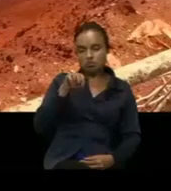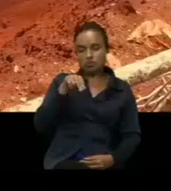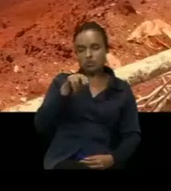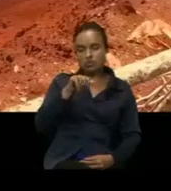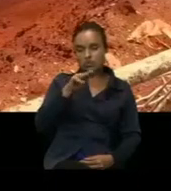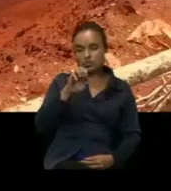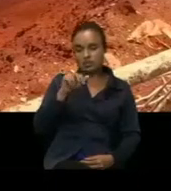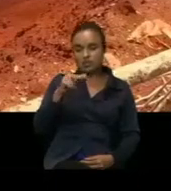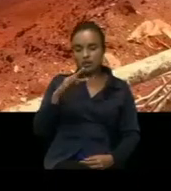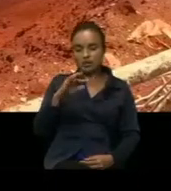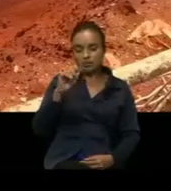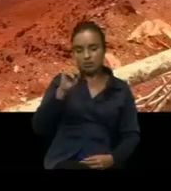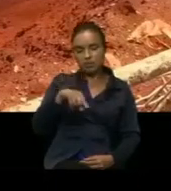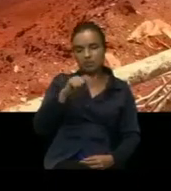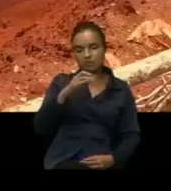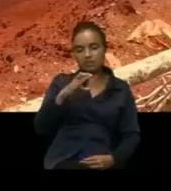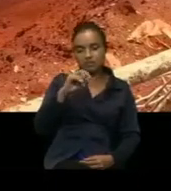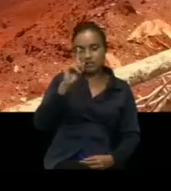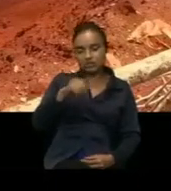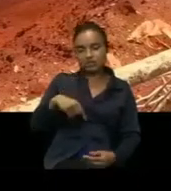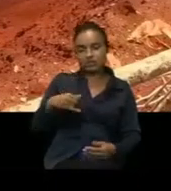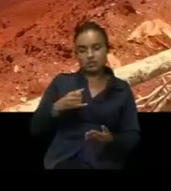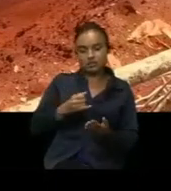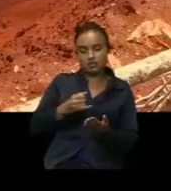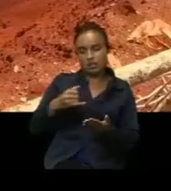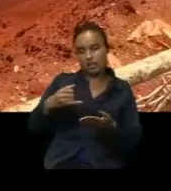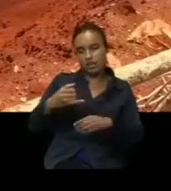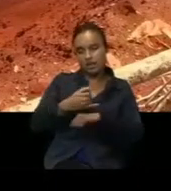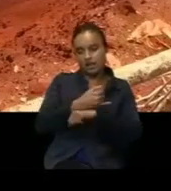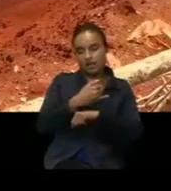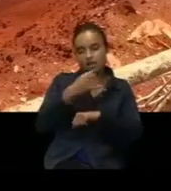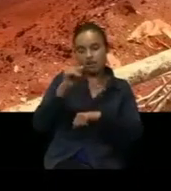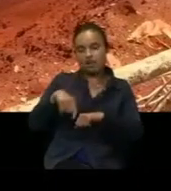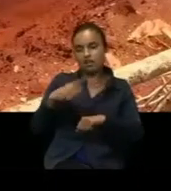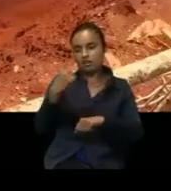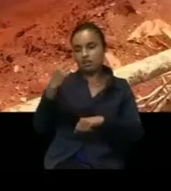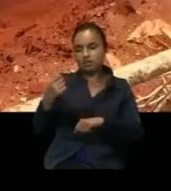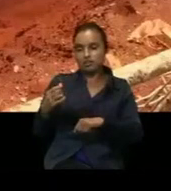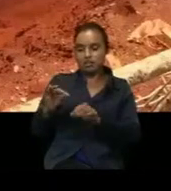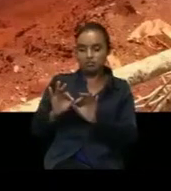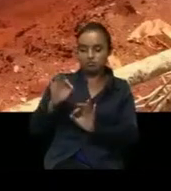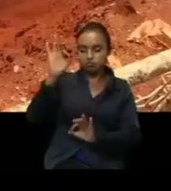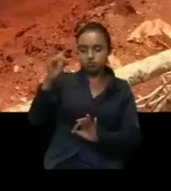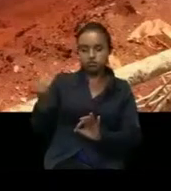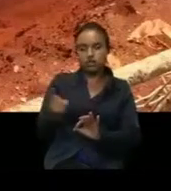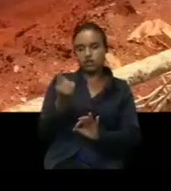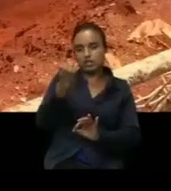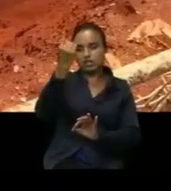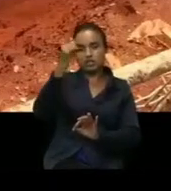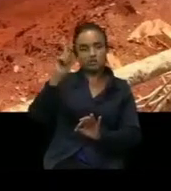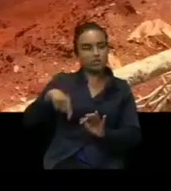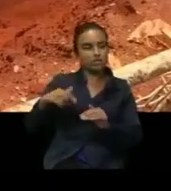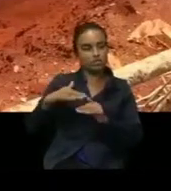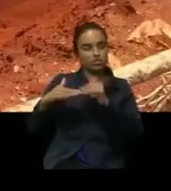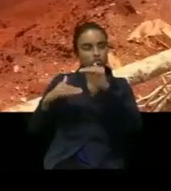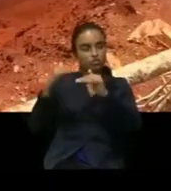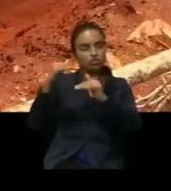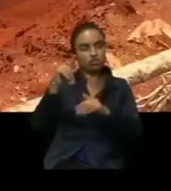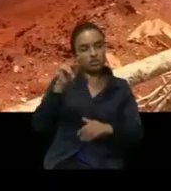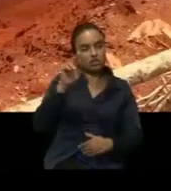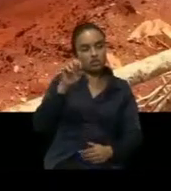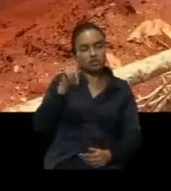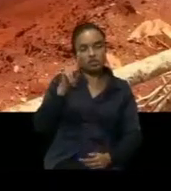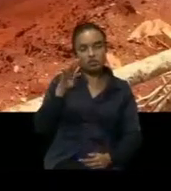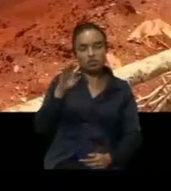que os vergalhões ali, ele tem mais ou menos uns 16 metros, ele vai ficar disposto em graduada, ele não está em contato direto